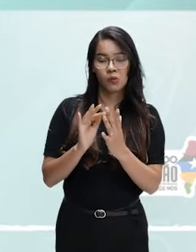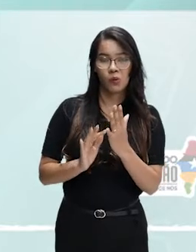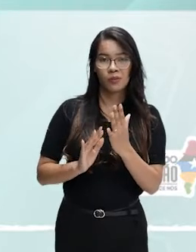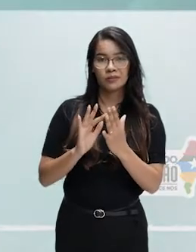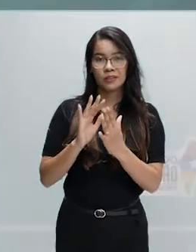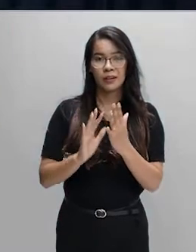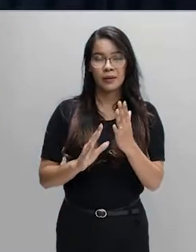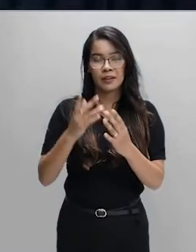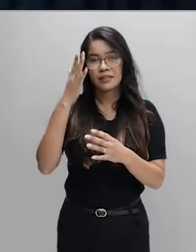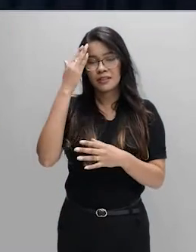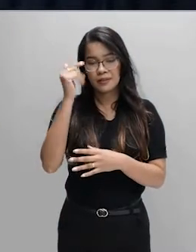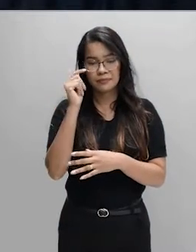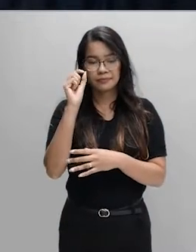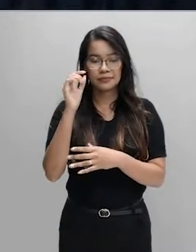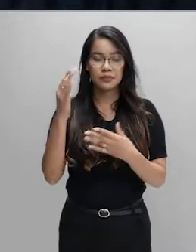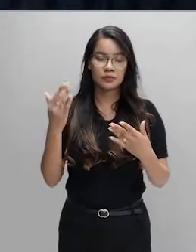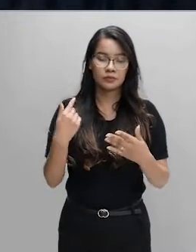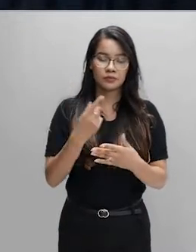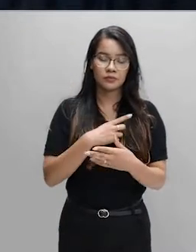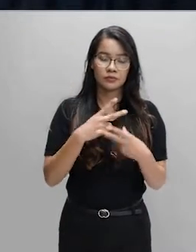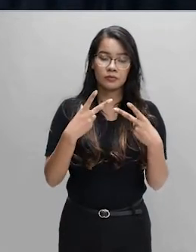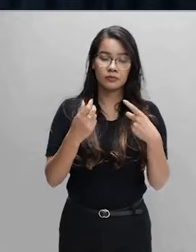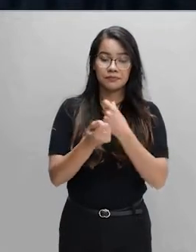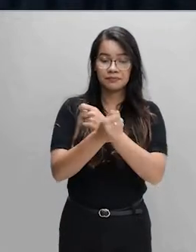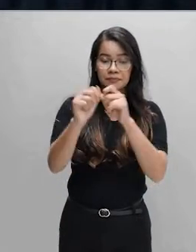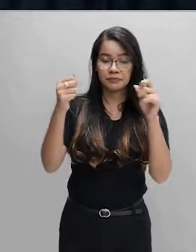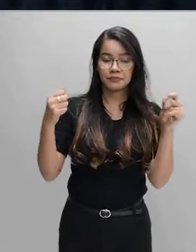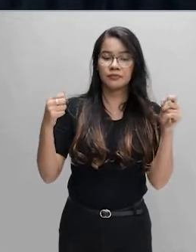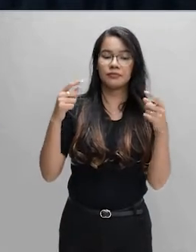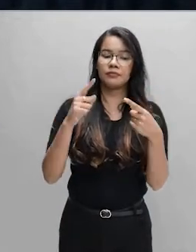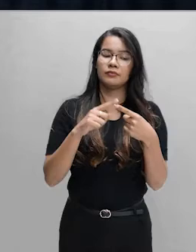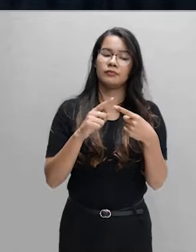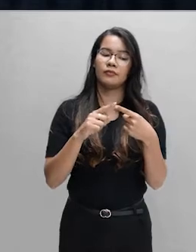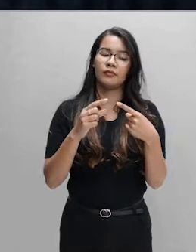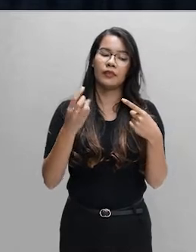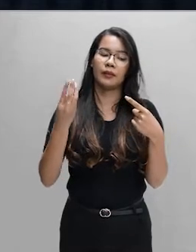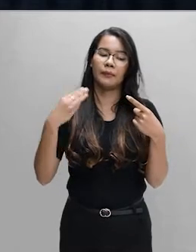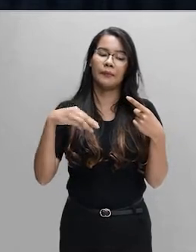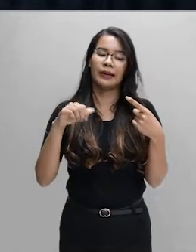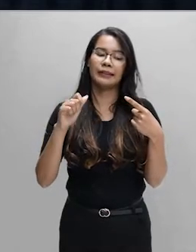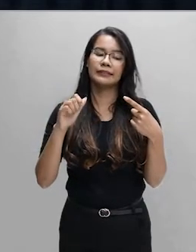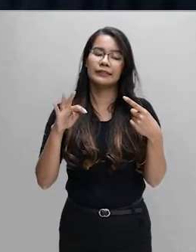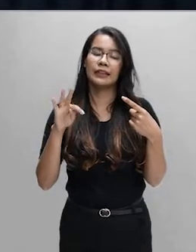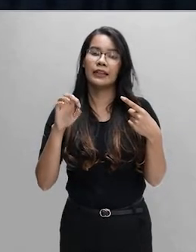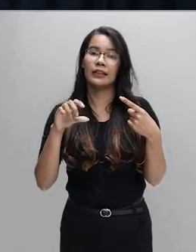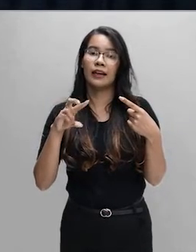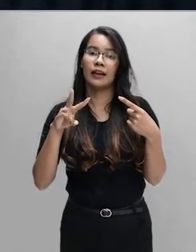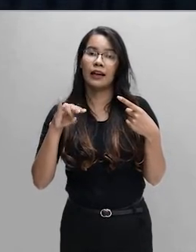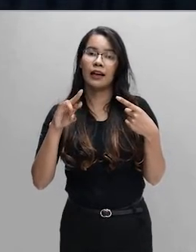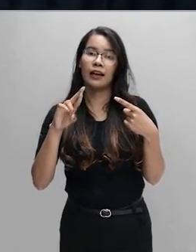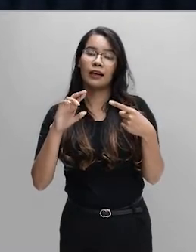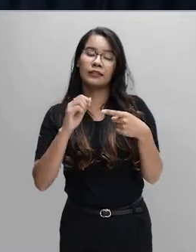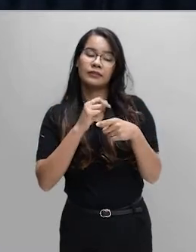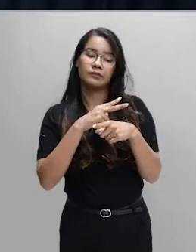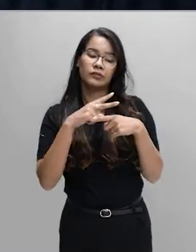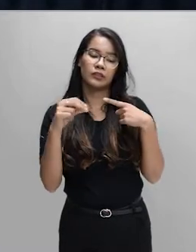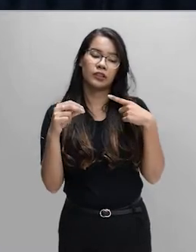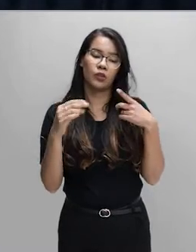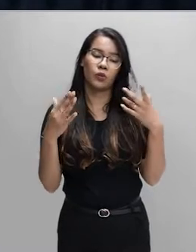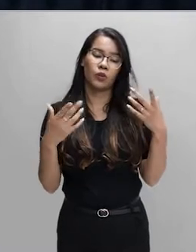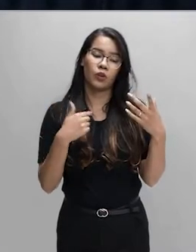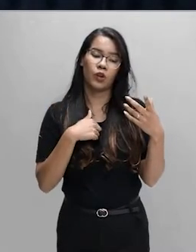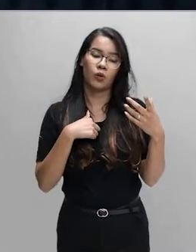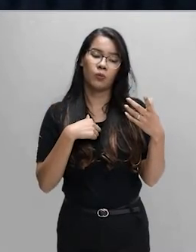né? Então a gente percebe aí que a maior índice é a mateira. Quando eu multipliquei 310